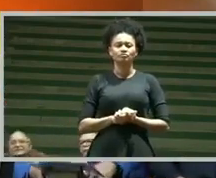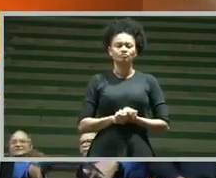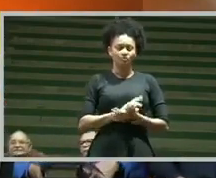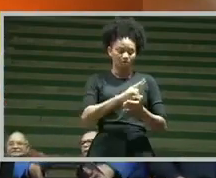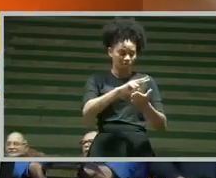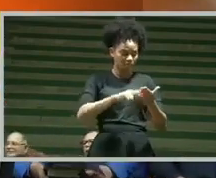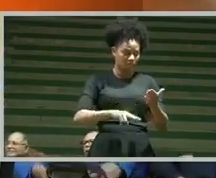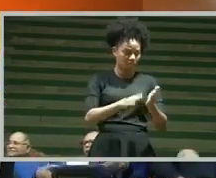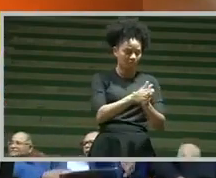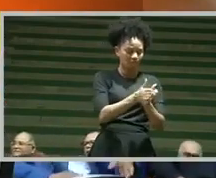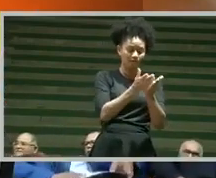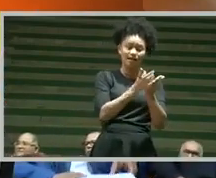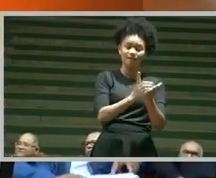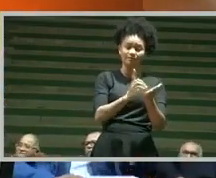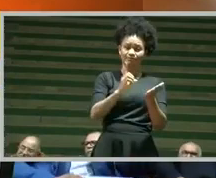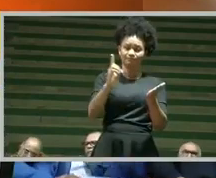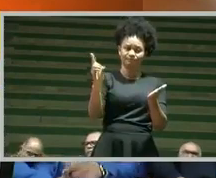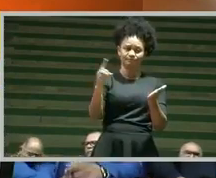ler o texto sagrado